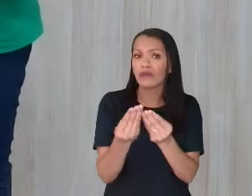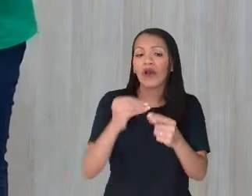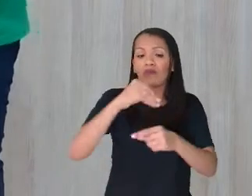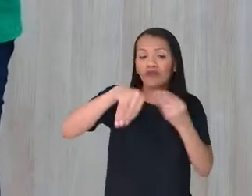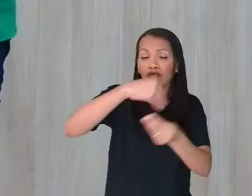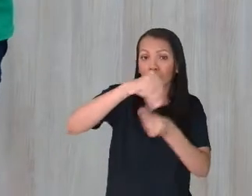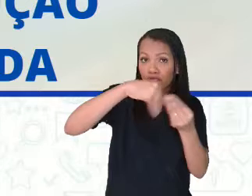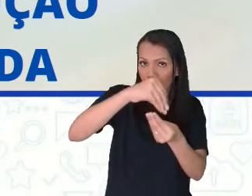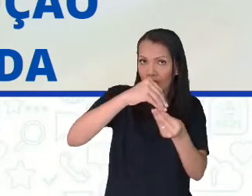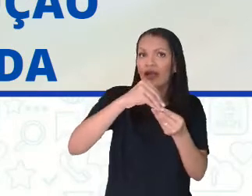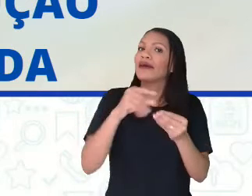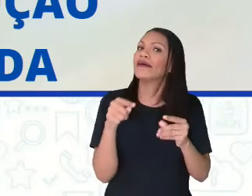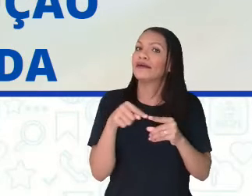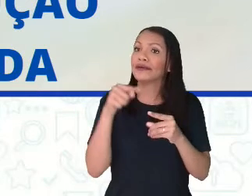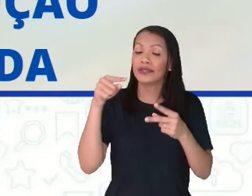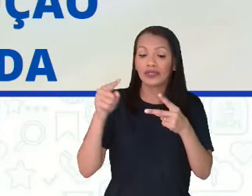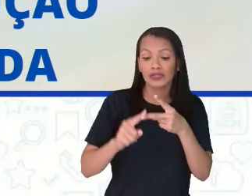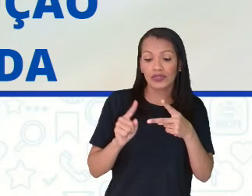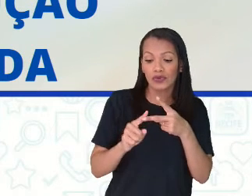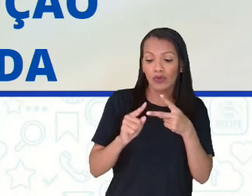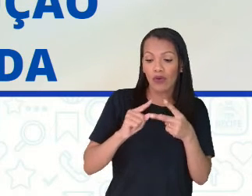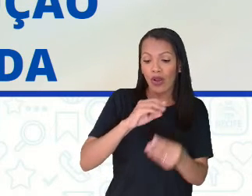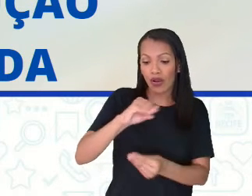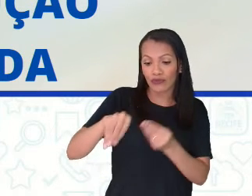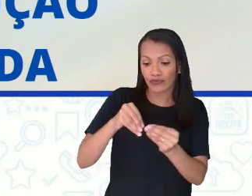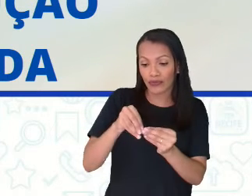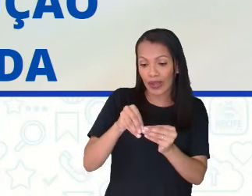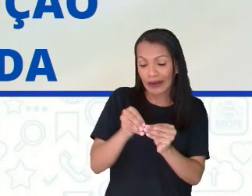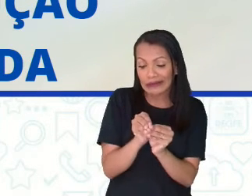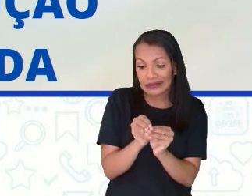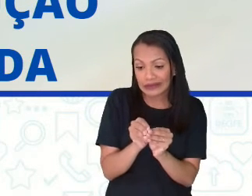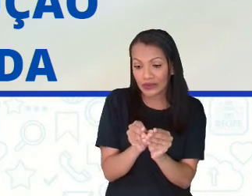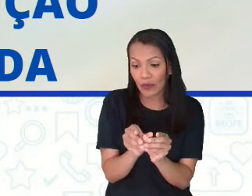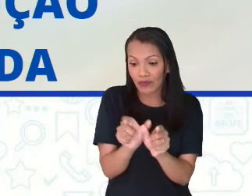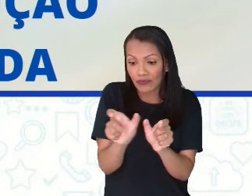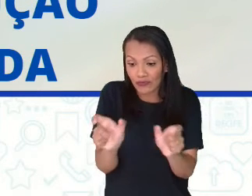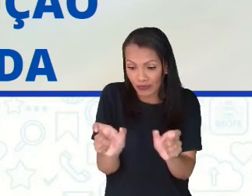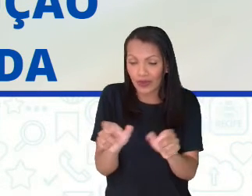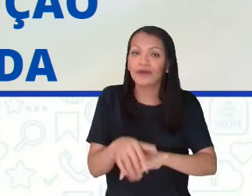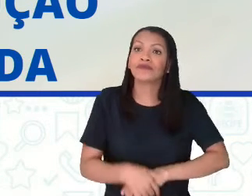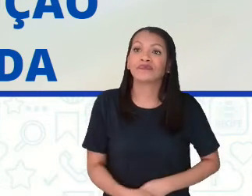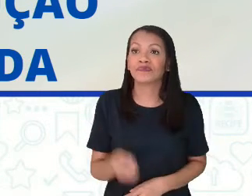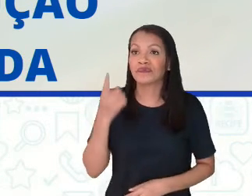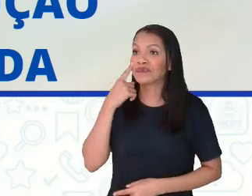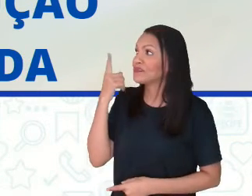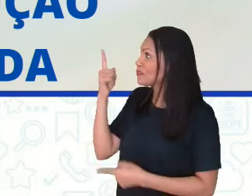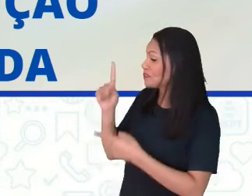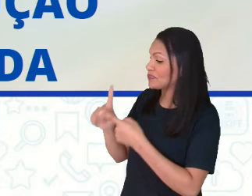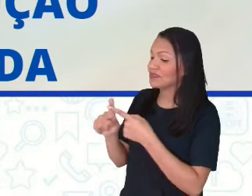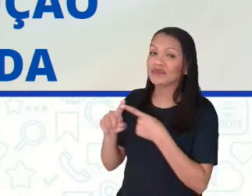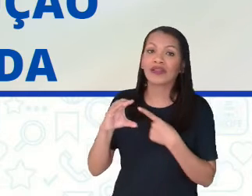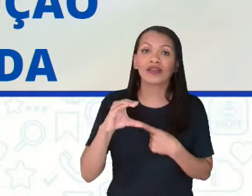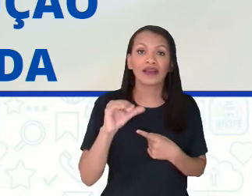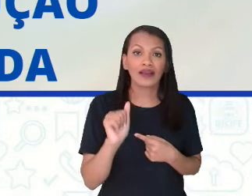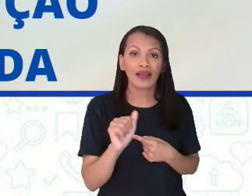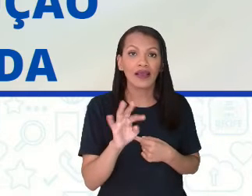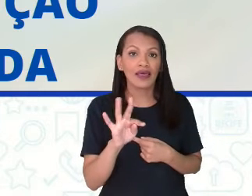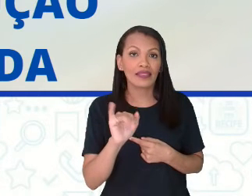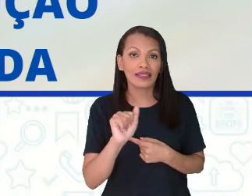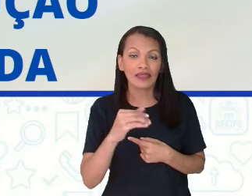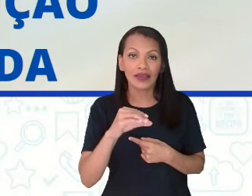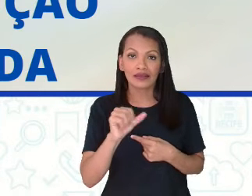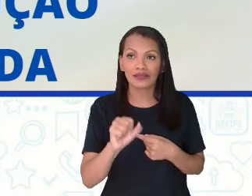mais? Na aula passada nós vimos todas essas etapas. Catação, flotação, decantação, tudo